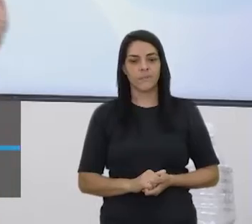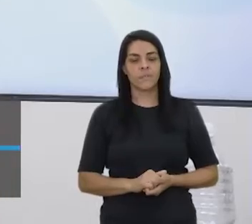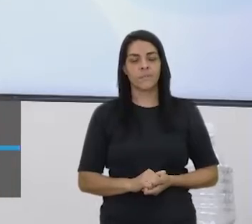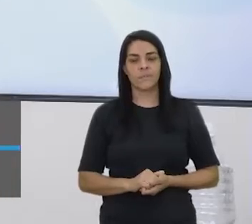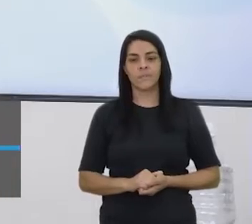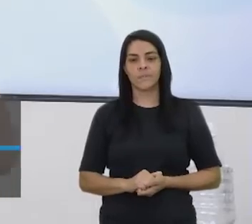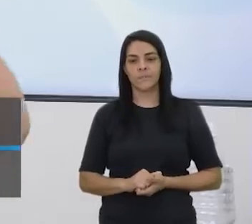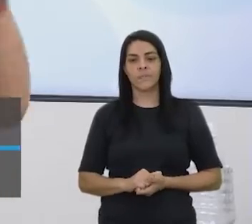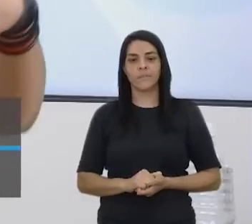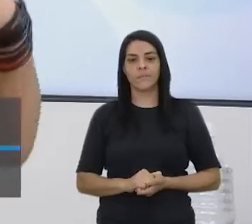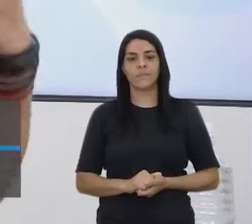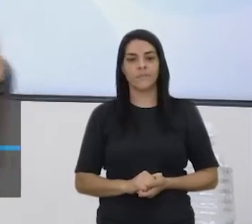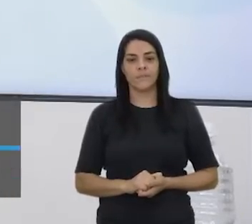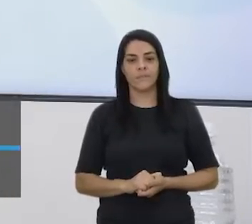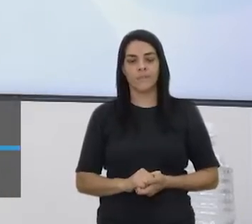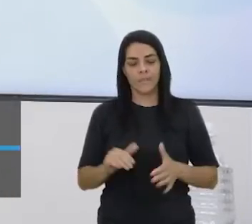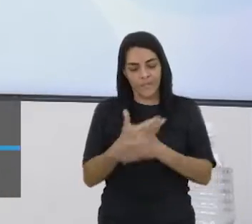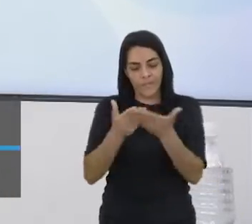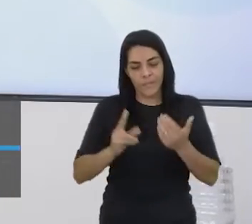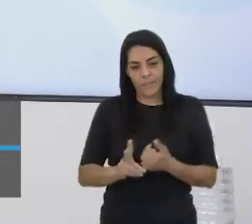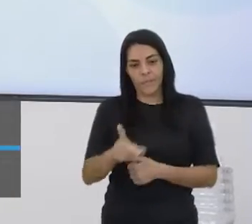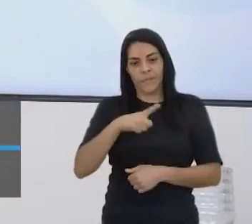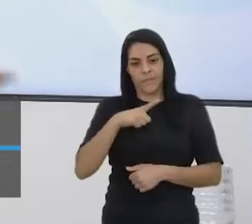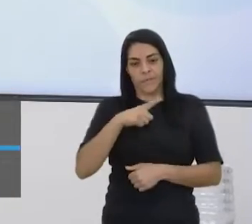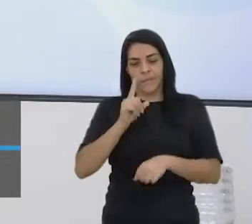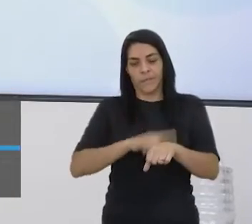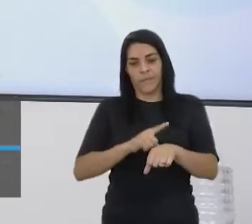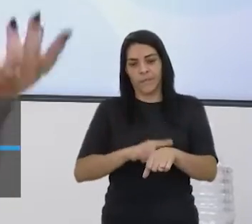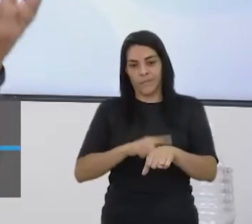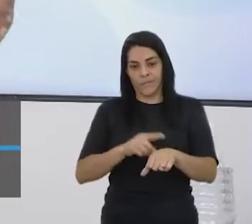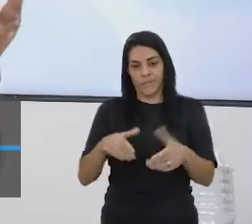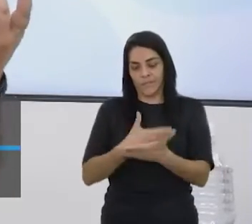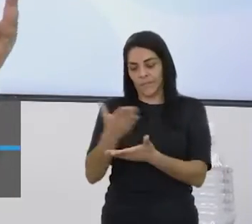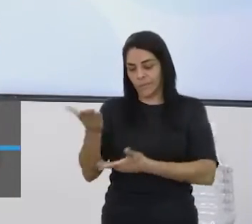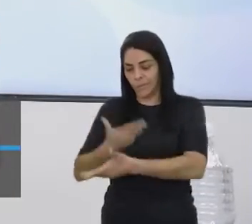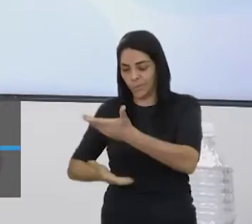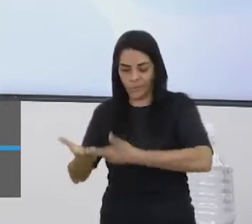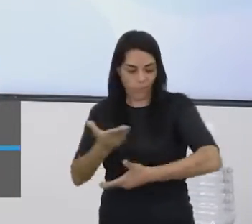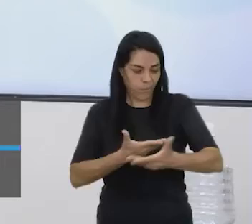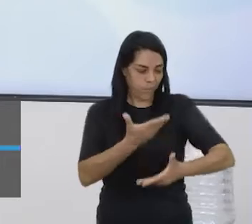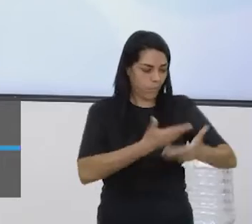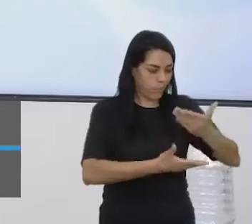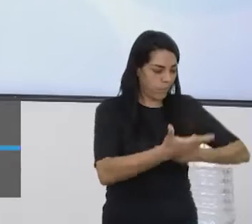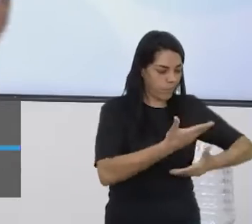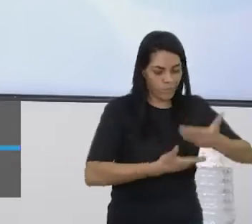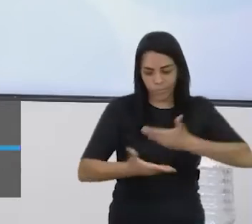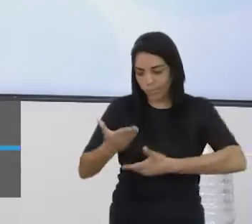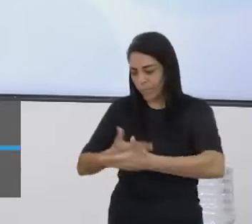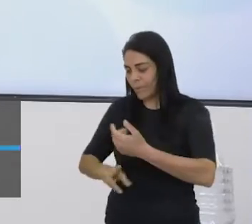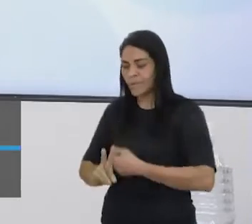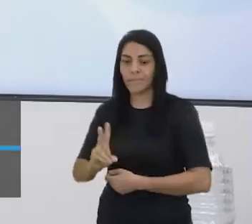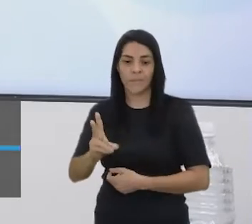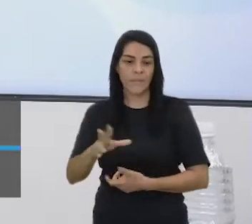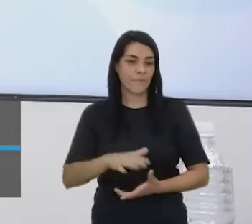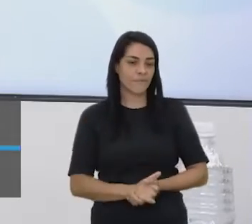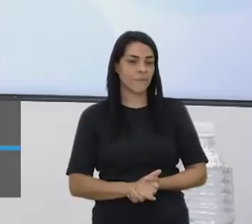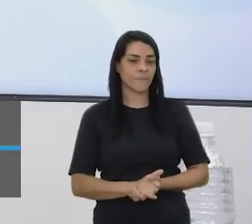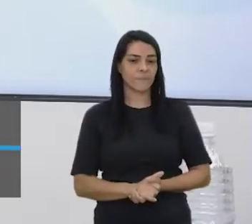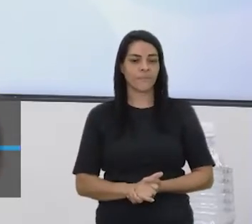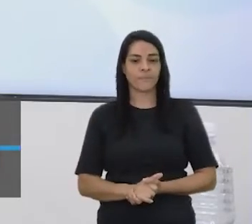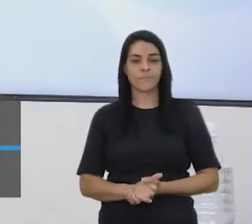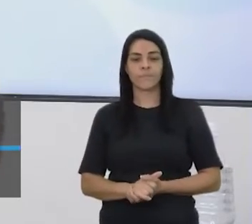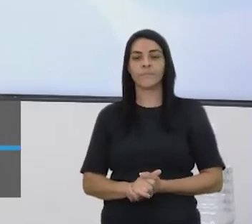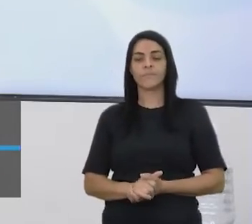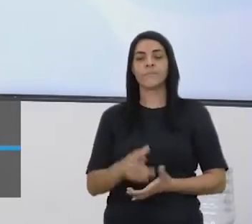que eu sei a gente sempre tem esses momentos onde a gente tá interagindo um com o outro né a gente não consegue passar mesmo